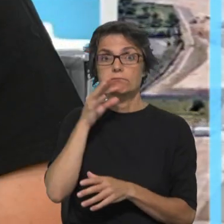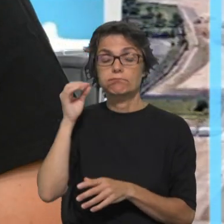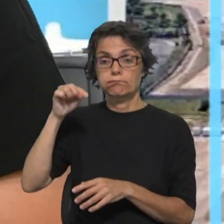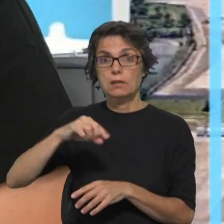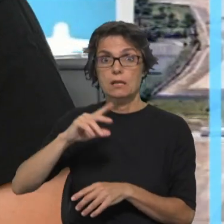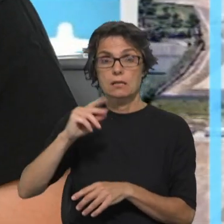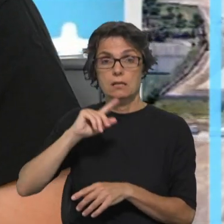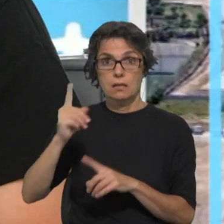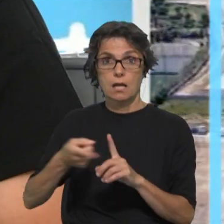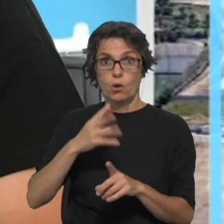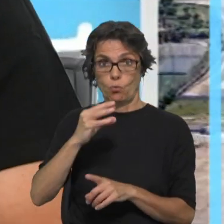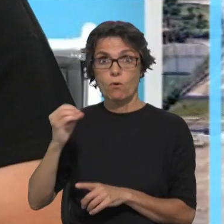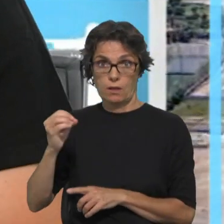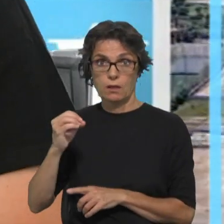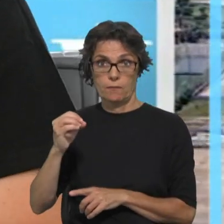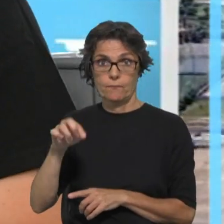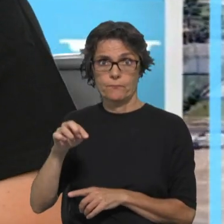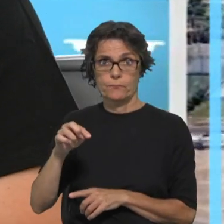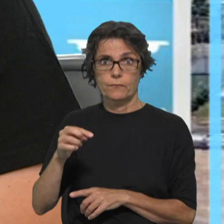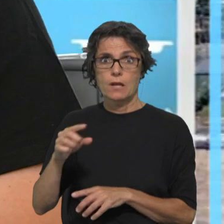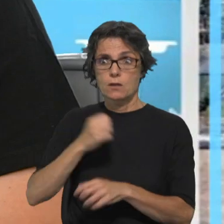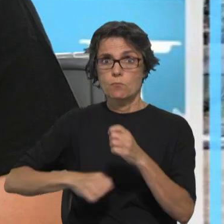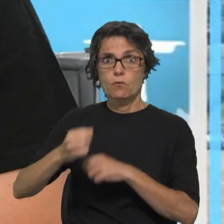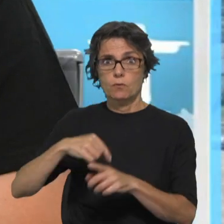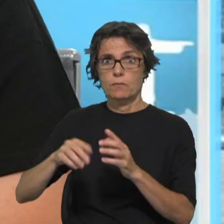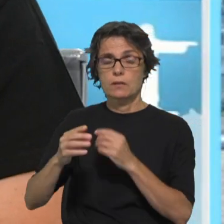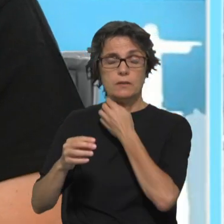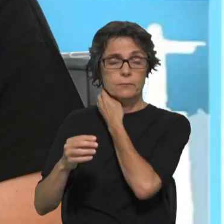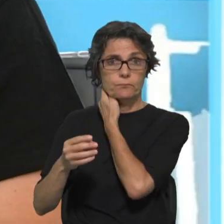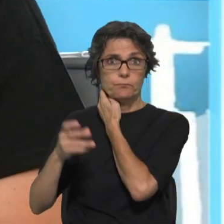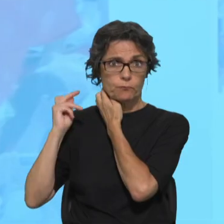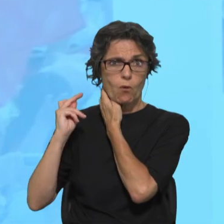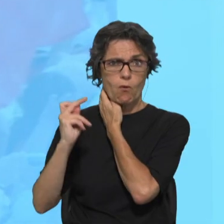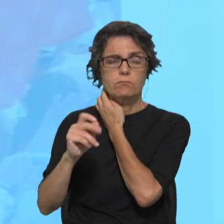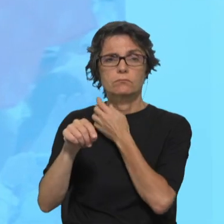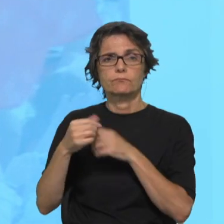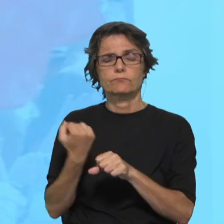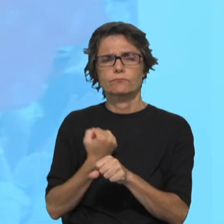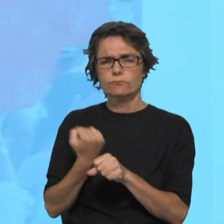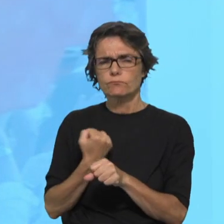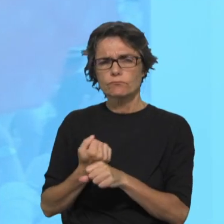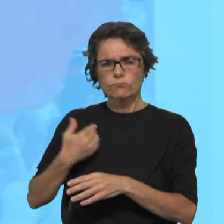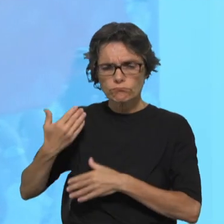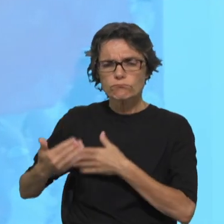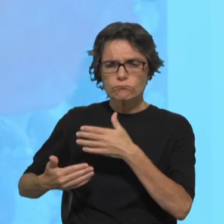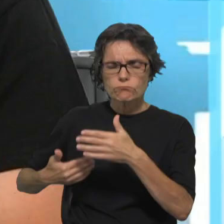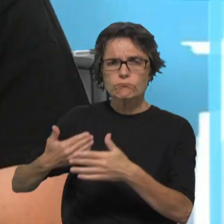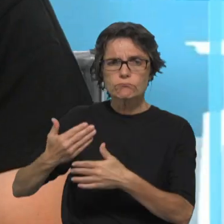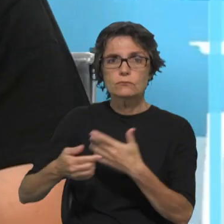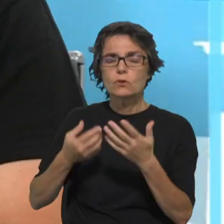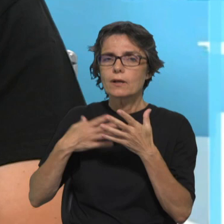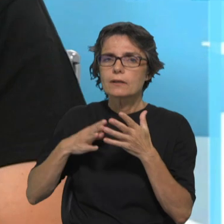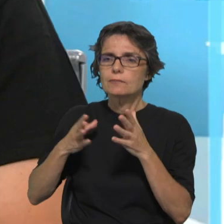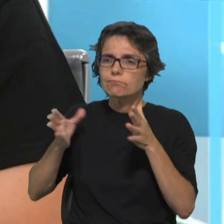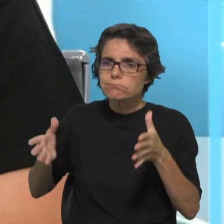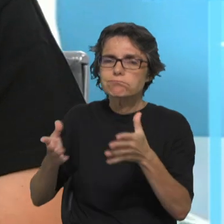ano, então há mais de 4 décadas. Anos neste tempo que estamos assim a alimentar esta ideia,